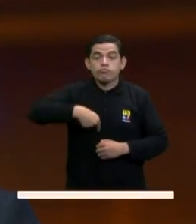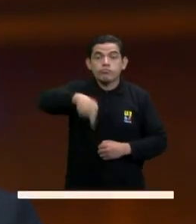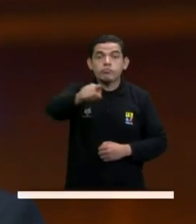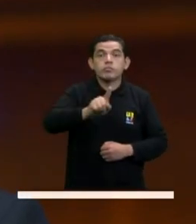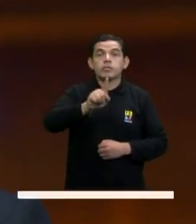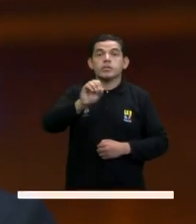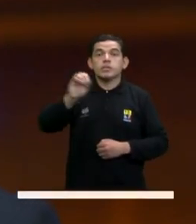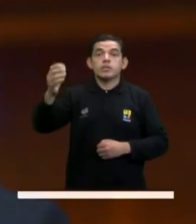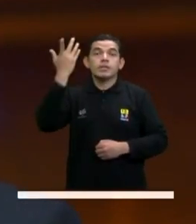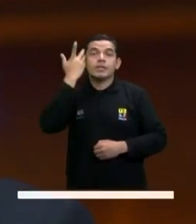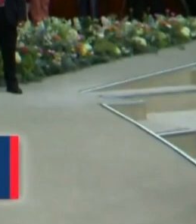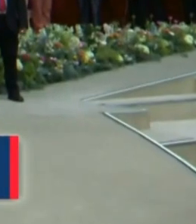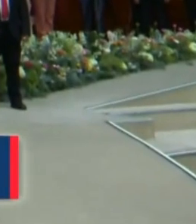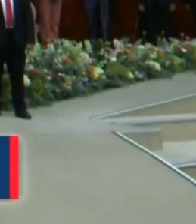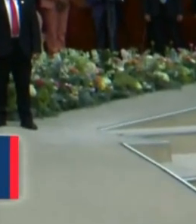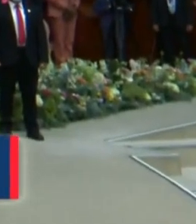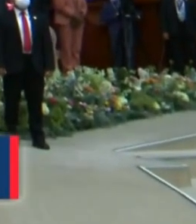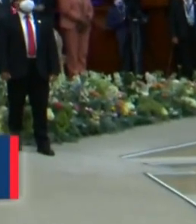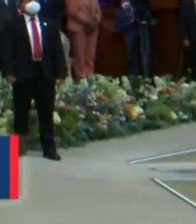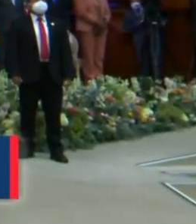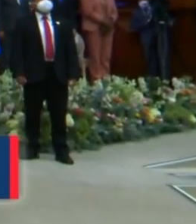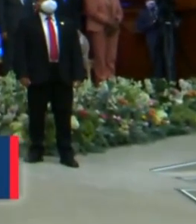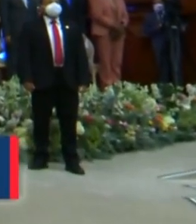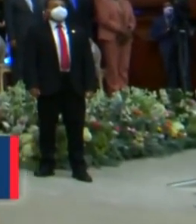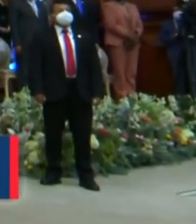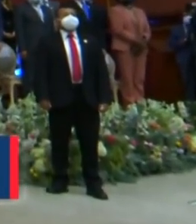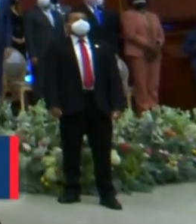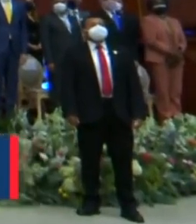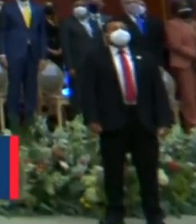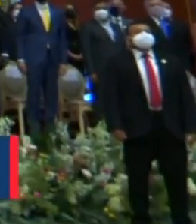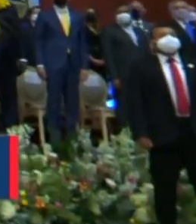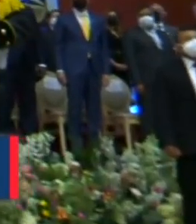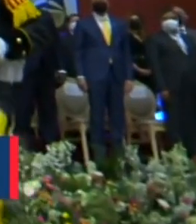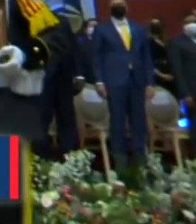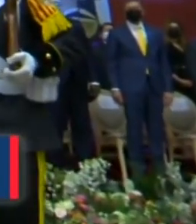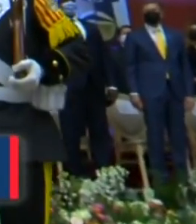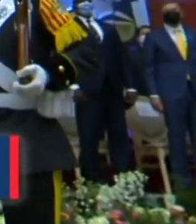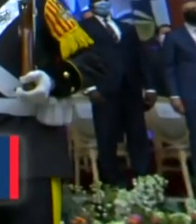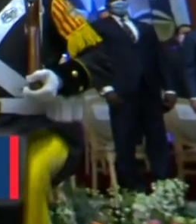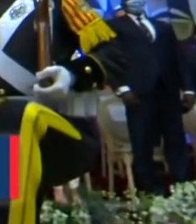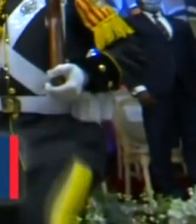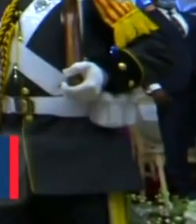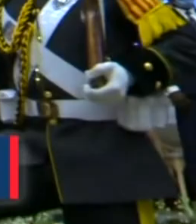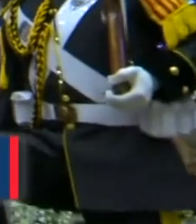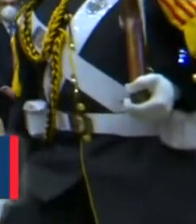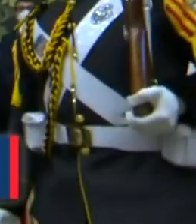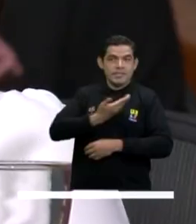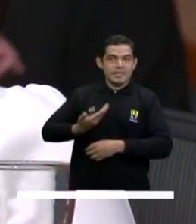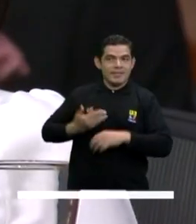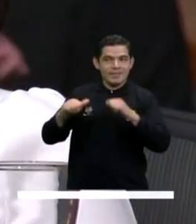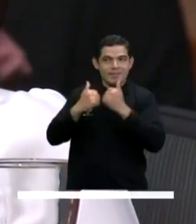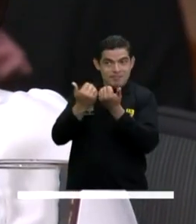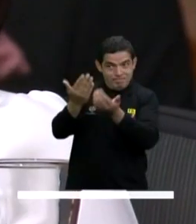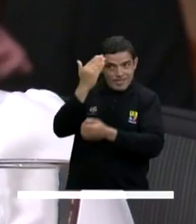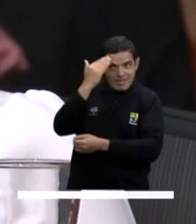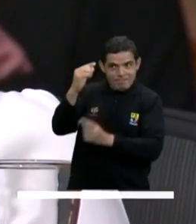primeiros 100 dias de governo e o laço é membro da Opus Dei uma instituição que busca por uma presença maior dos católicos